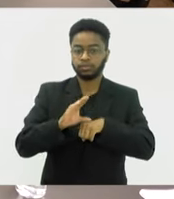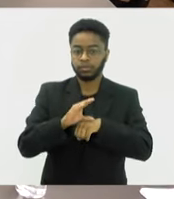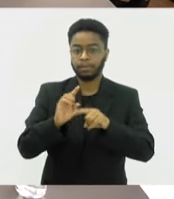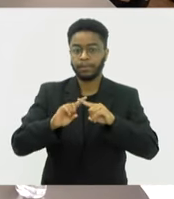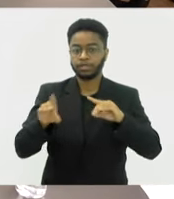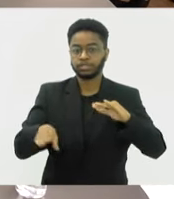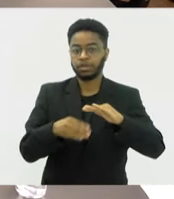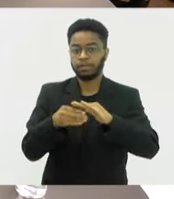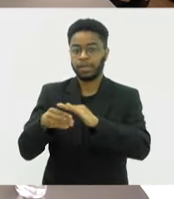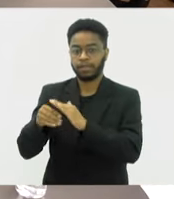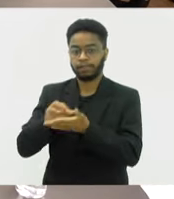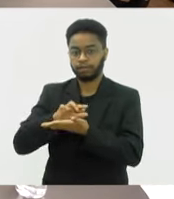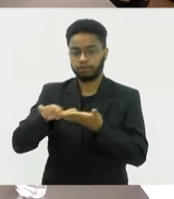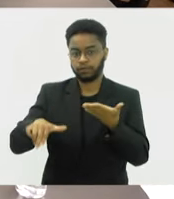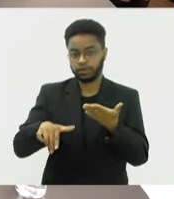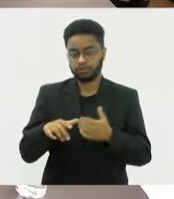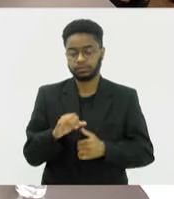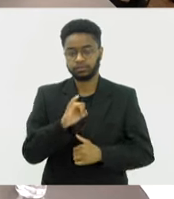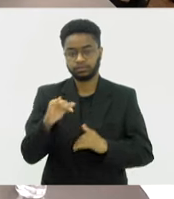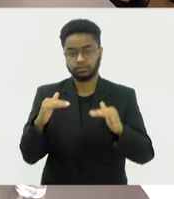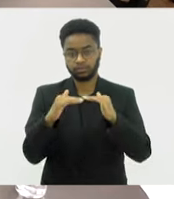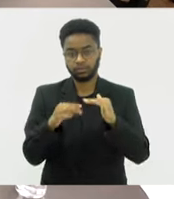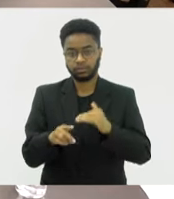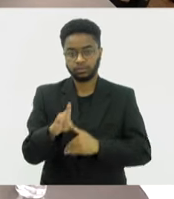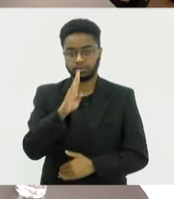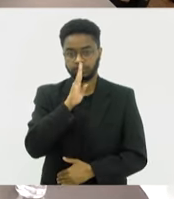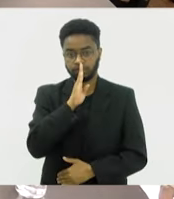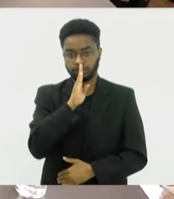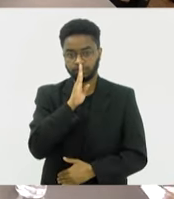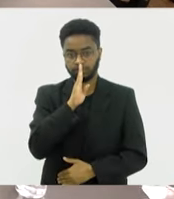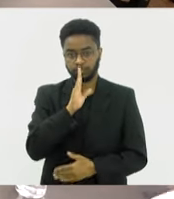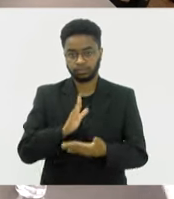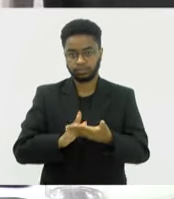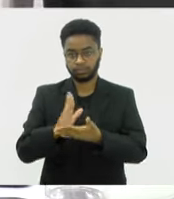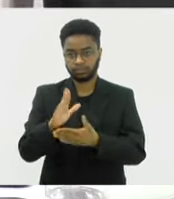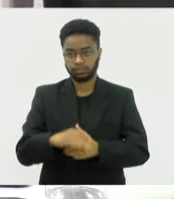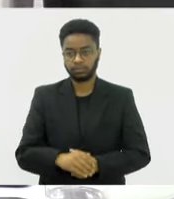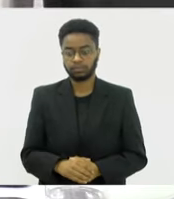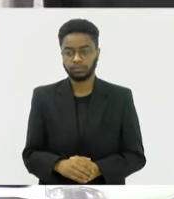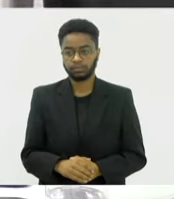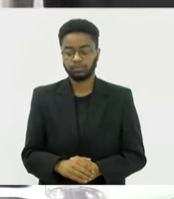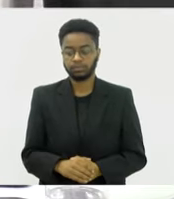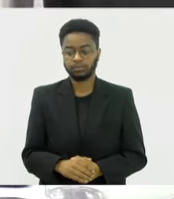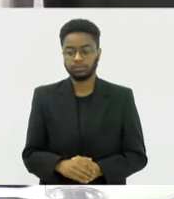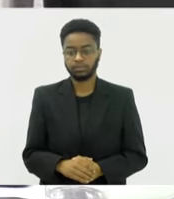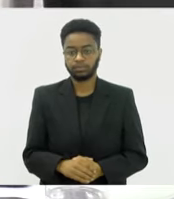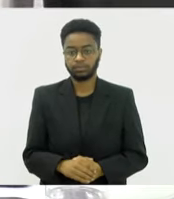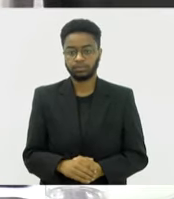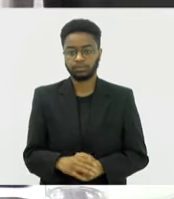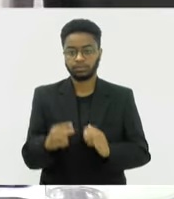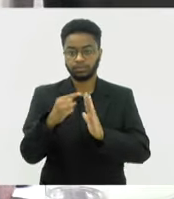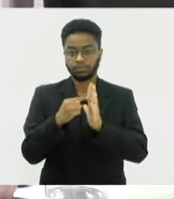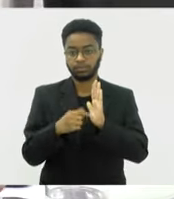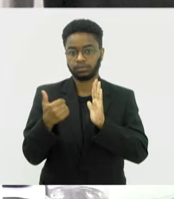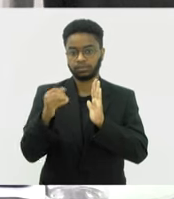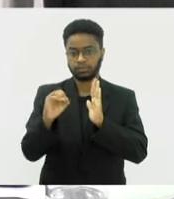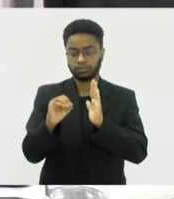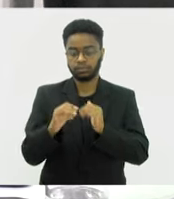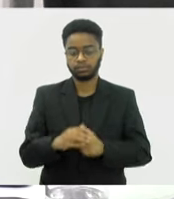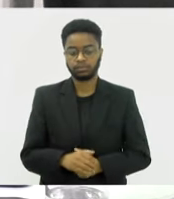emendas. Senhores que aprovam, permaneçam como estão. Aprovado. Item 10 da